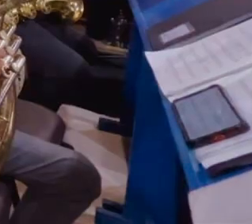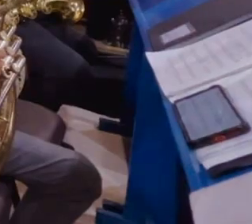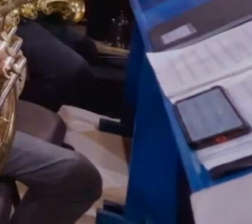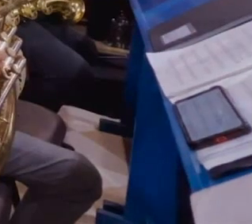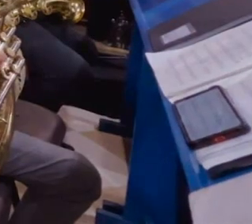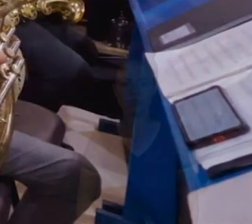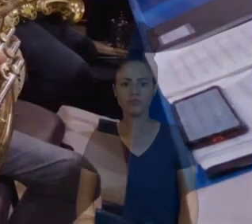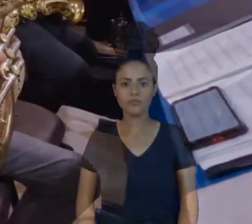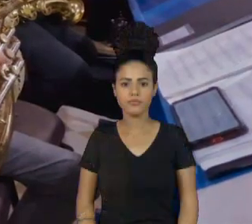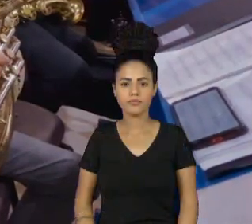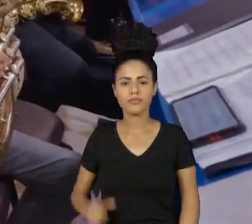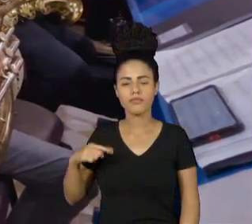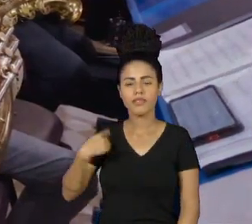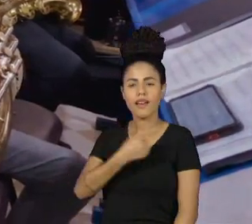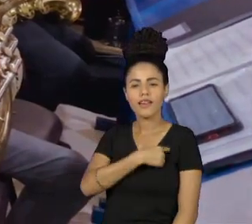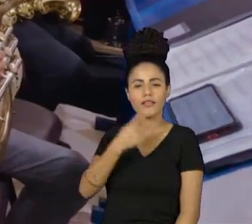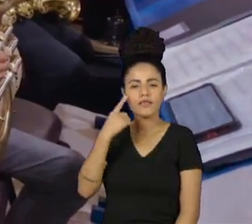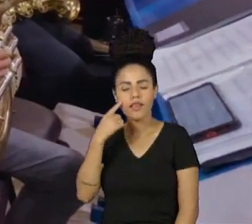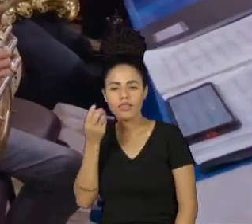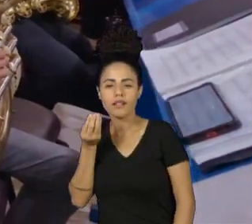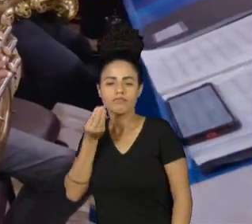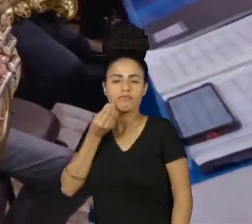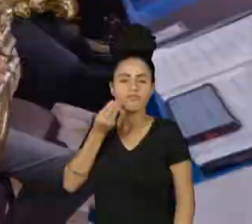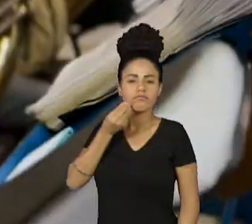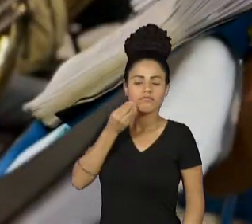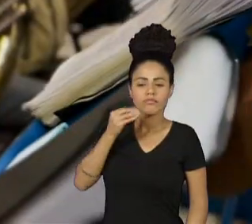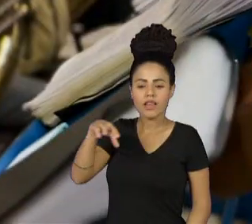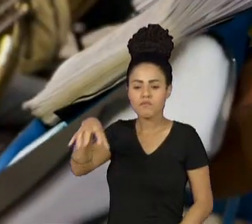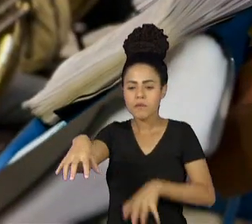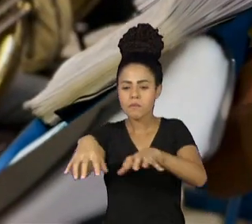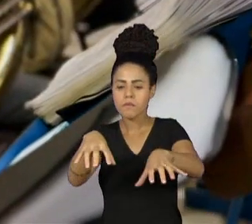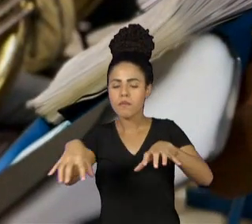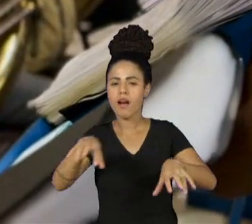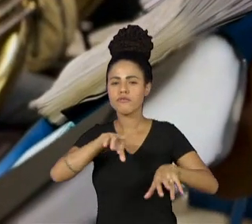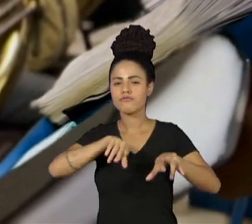Dá pra gente encontrar espaço nas adversidades, né?